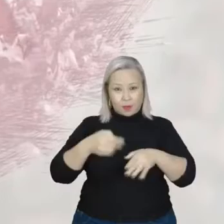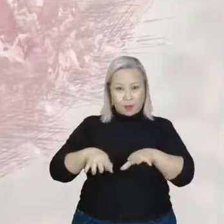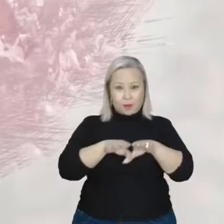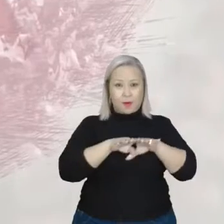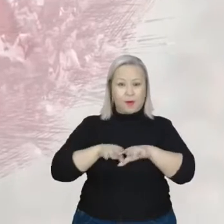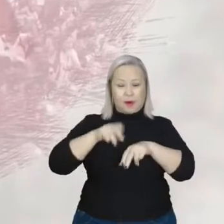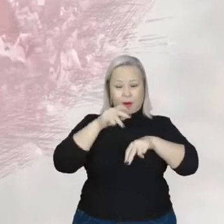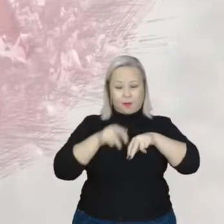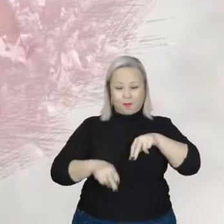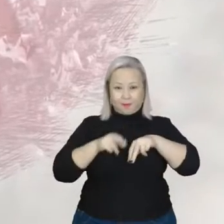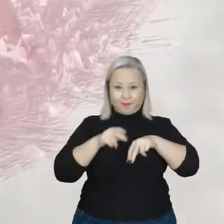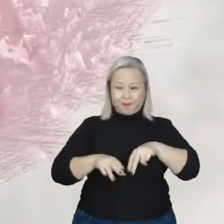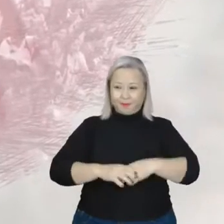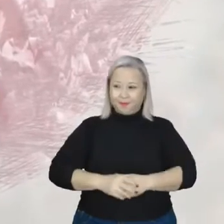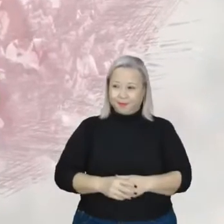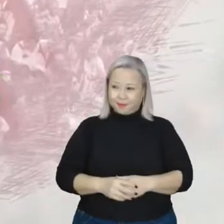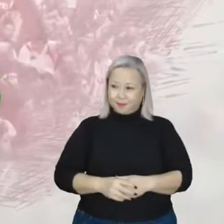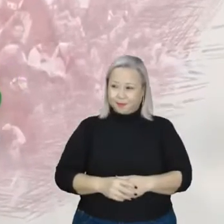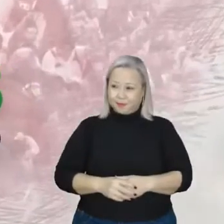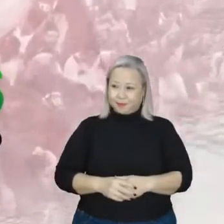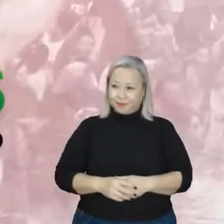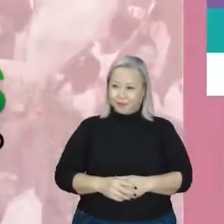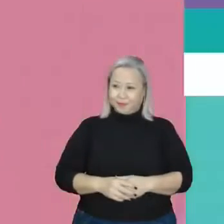paridade de gênero.